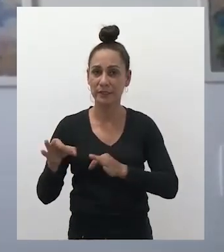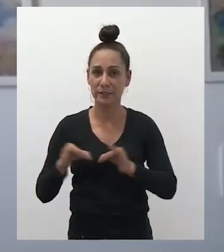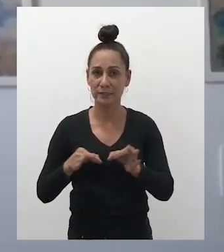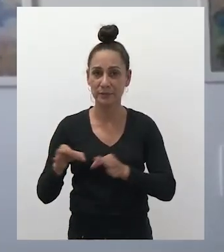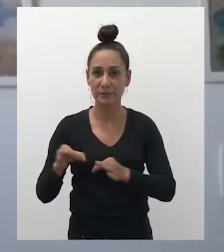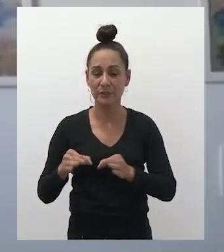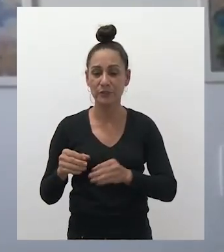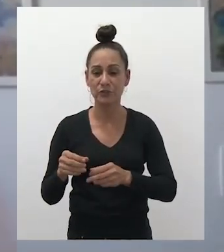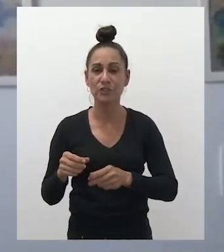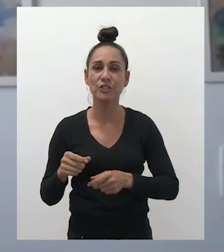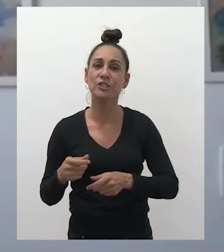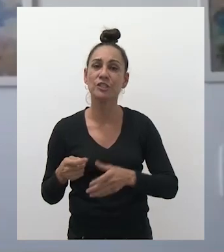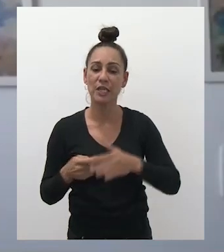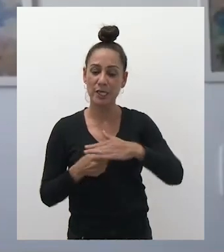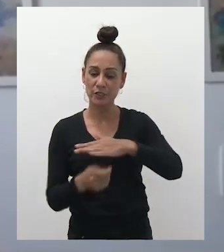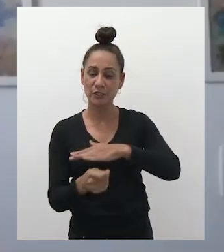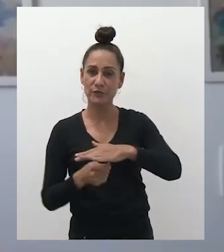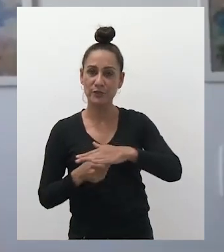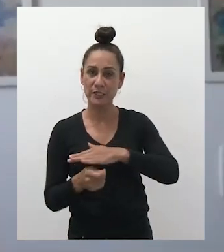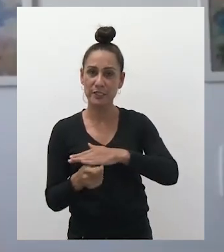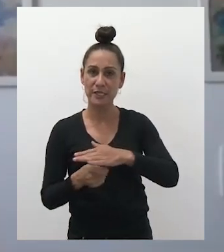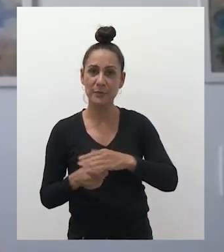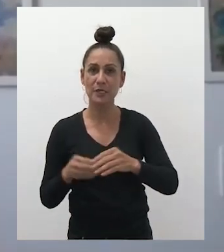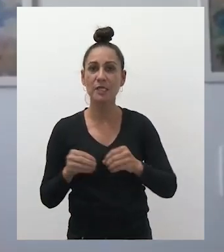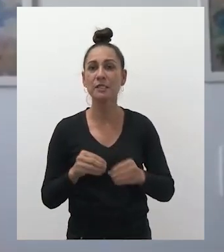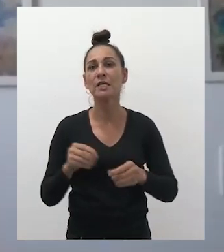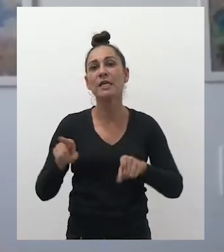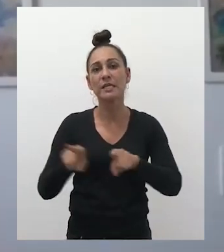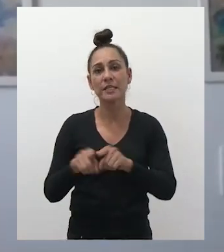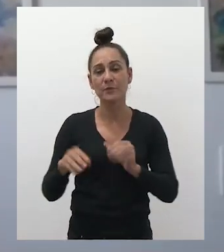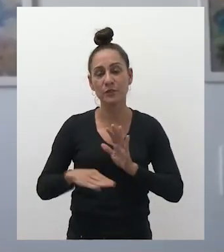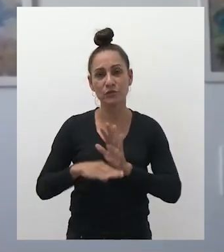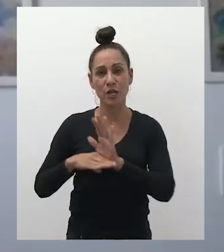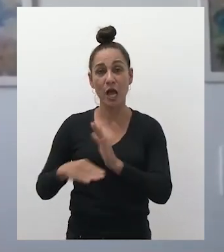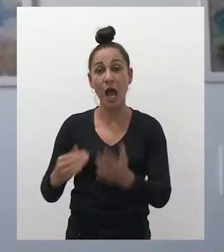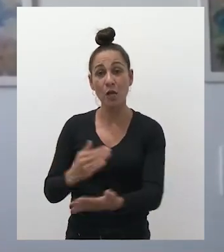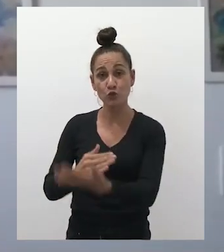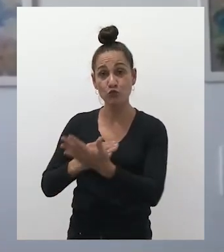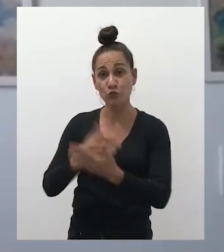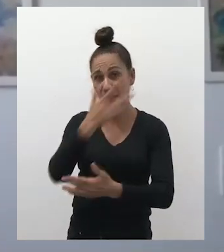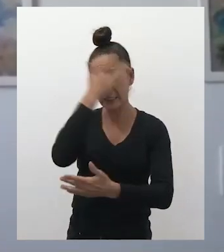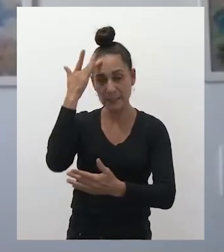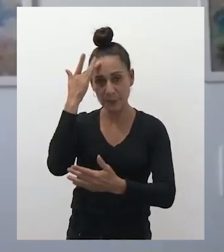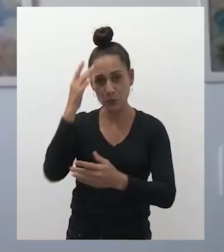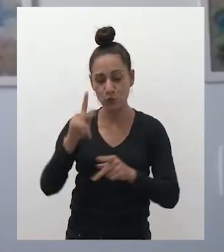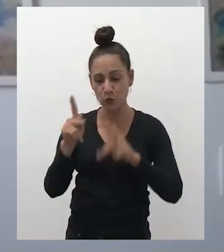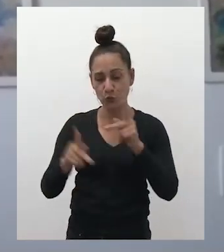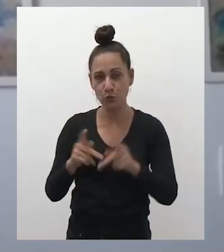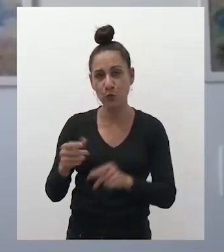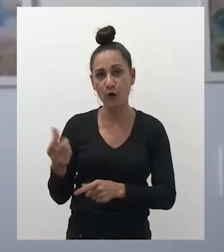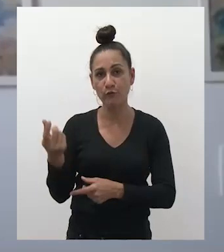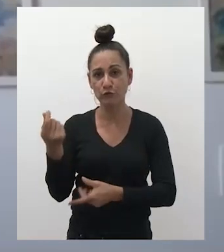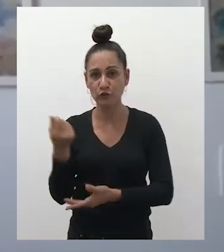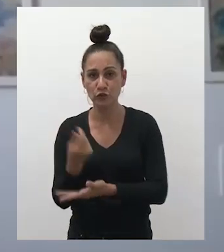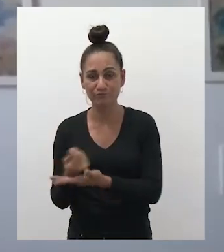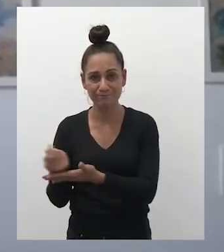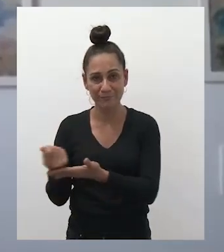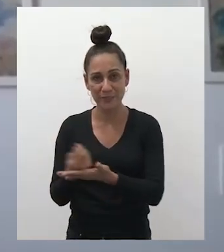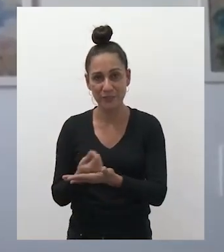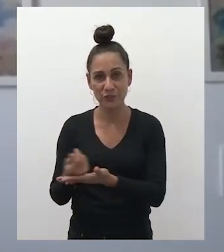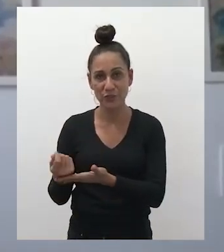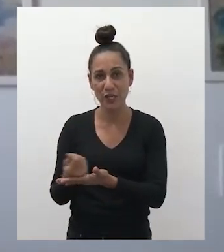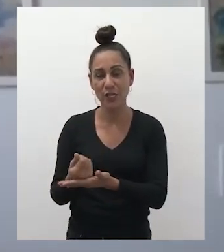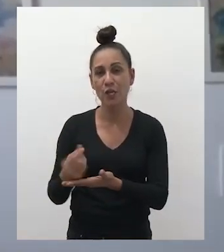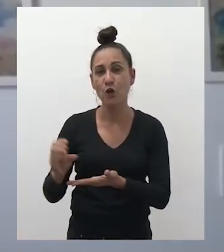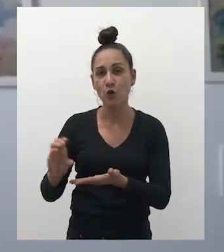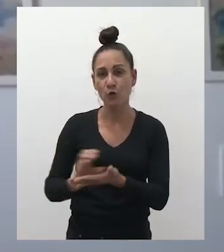programas de transferência de renda, né, a Fome Zero e tudo mais, e muito, muito significativamente no